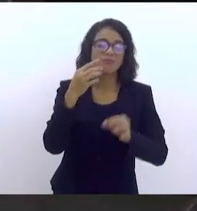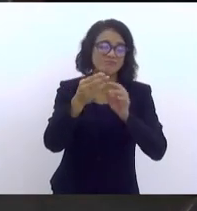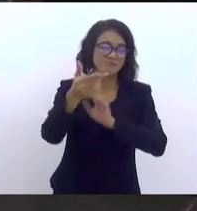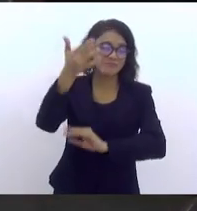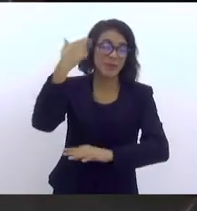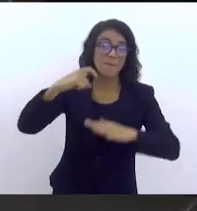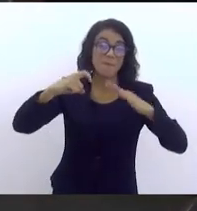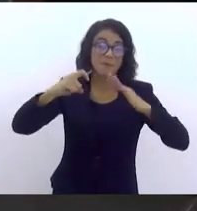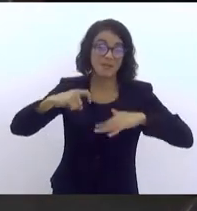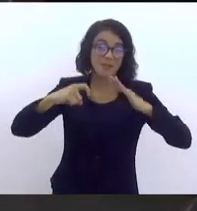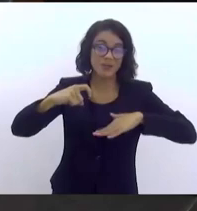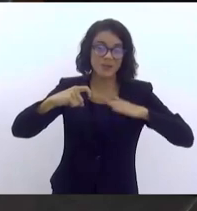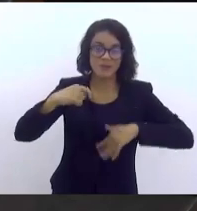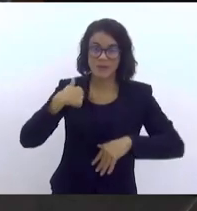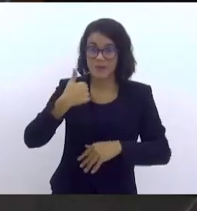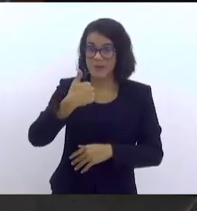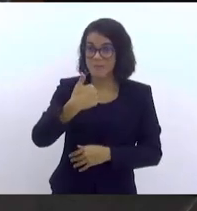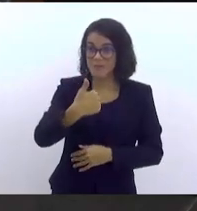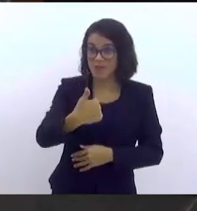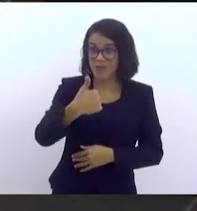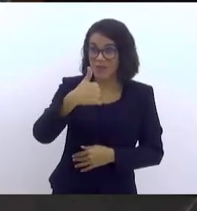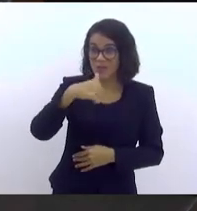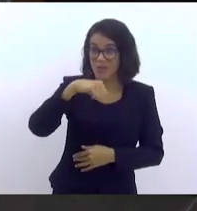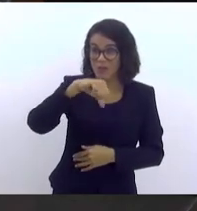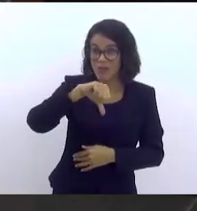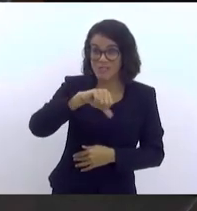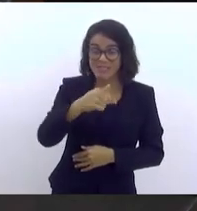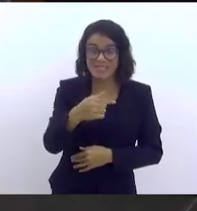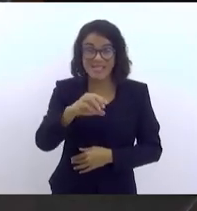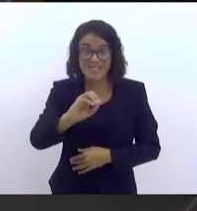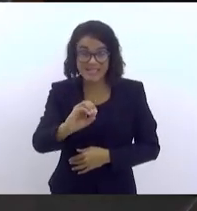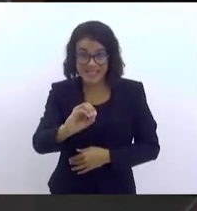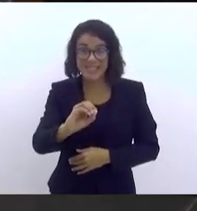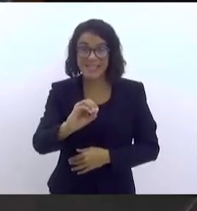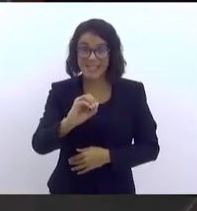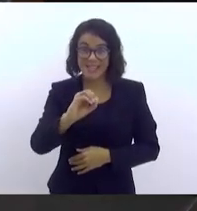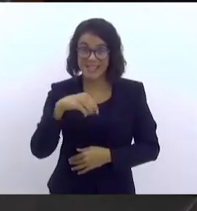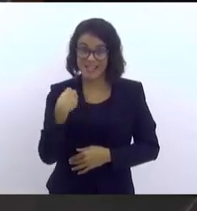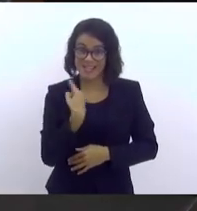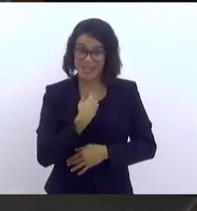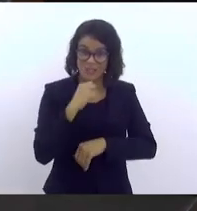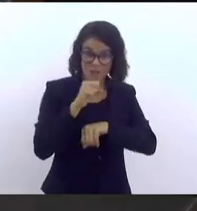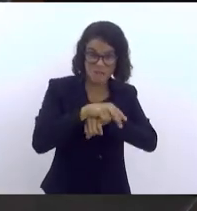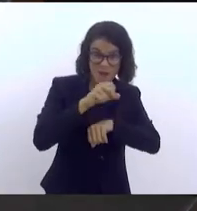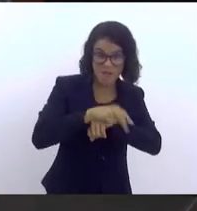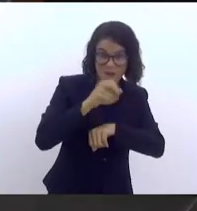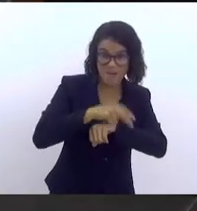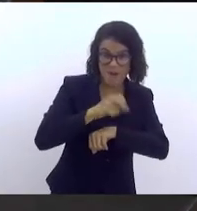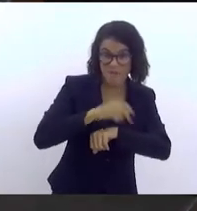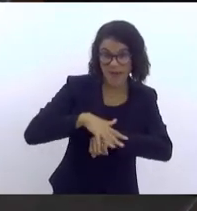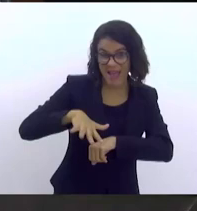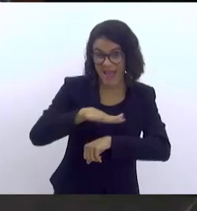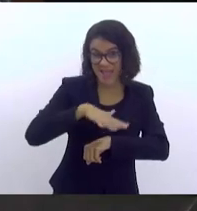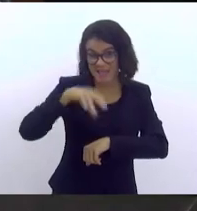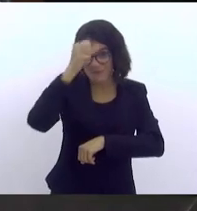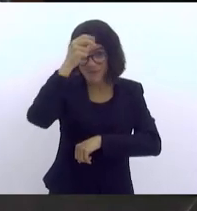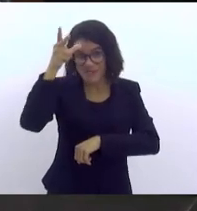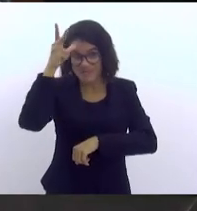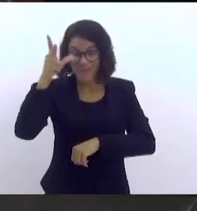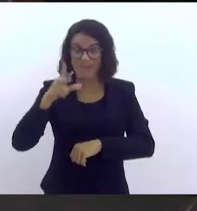olha em 1970 quando nós entravamos na rede estadual de ensino